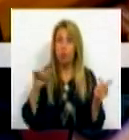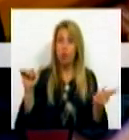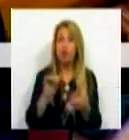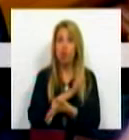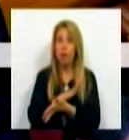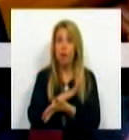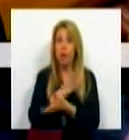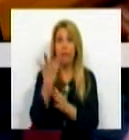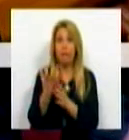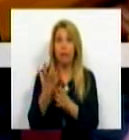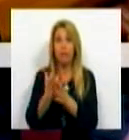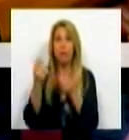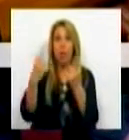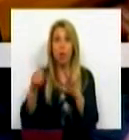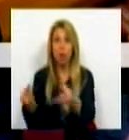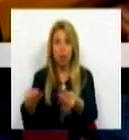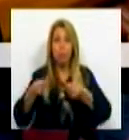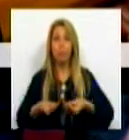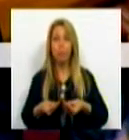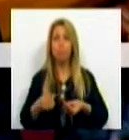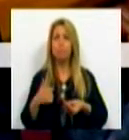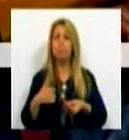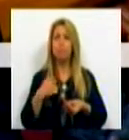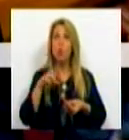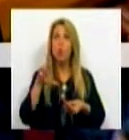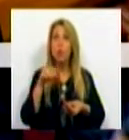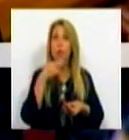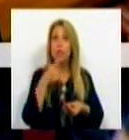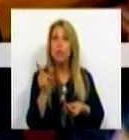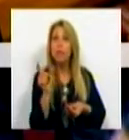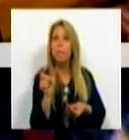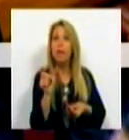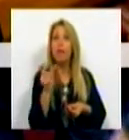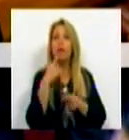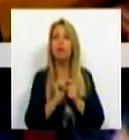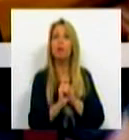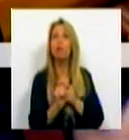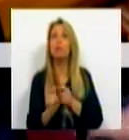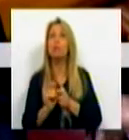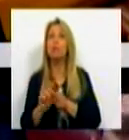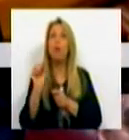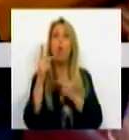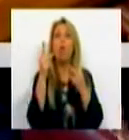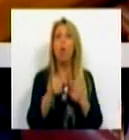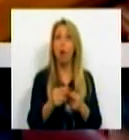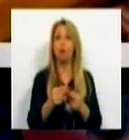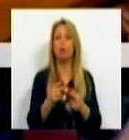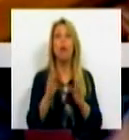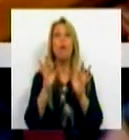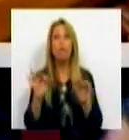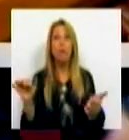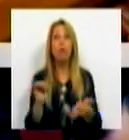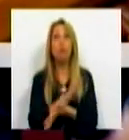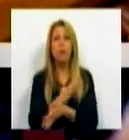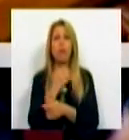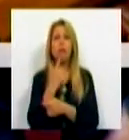tinha e na gravação que tinha eu nunca referi à palavra subsídios nem cortes e o próprio jornalista perguntava pela